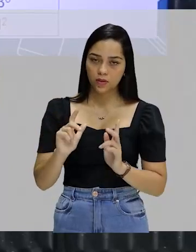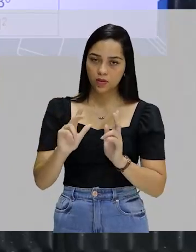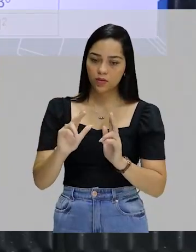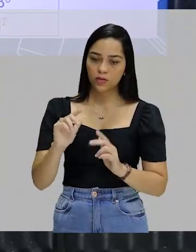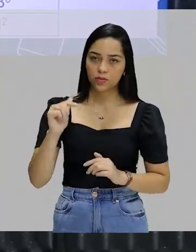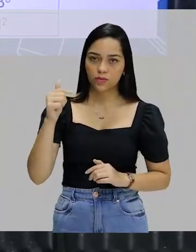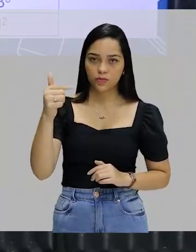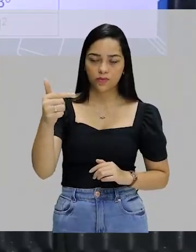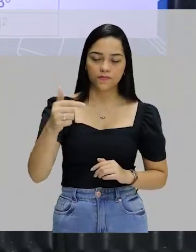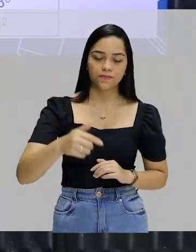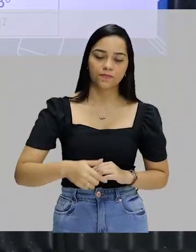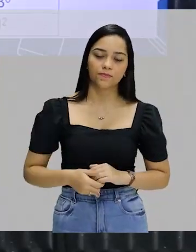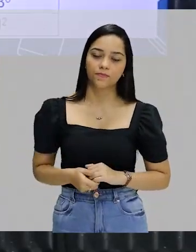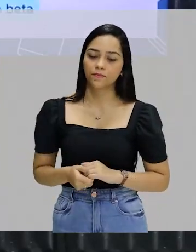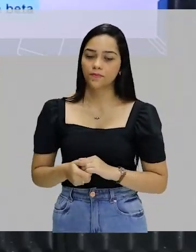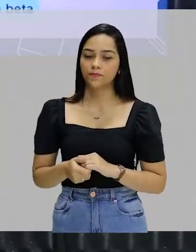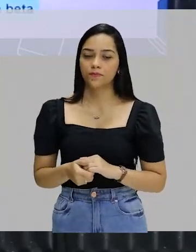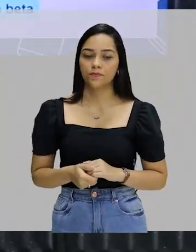equivalente a 2.